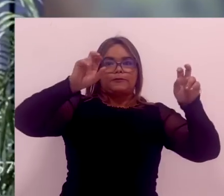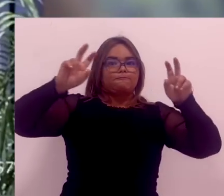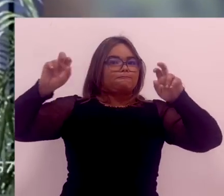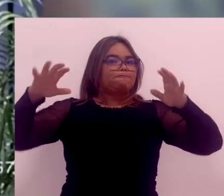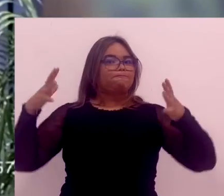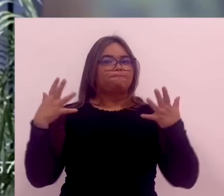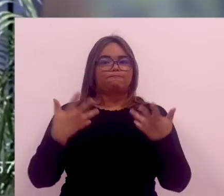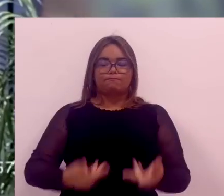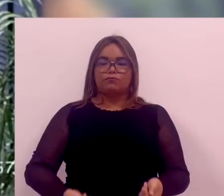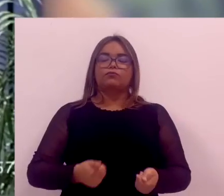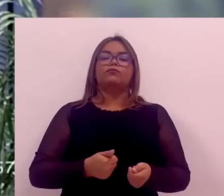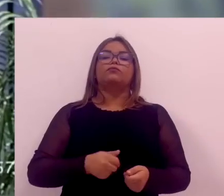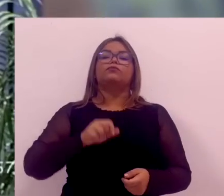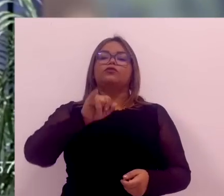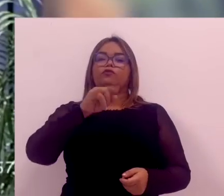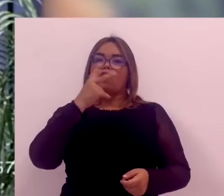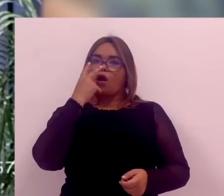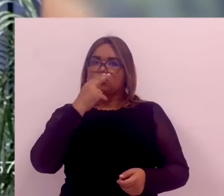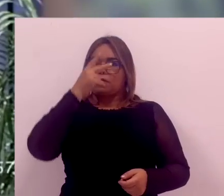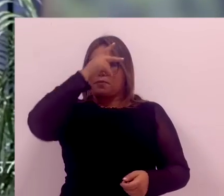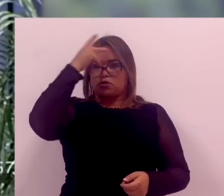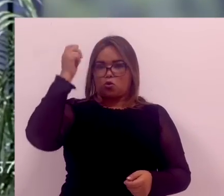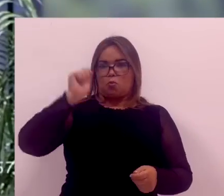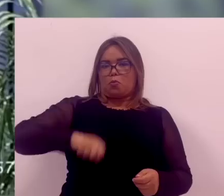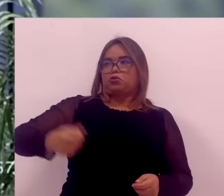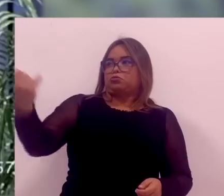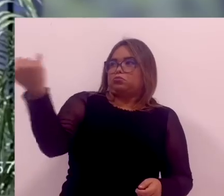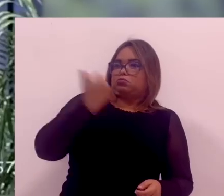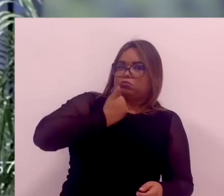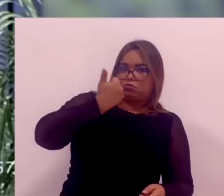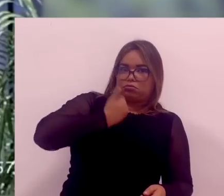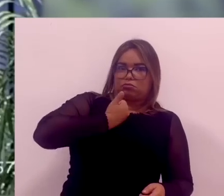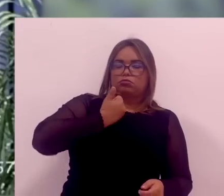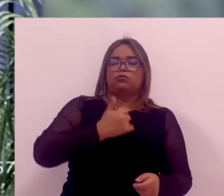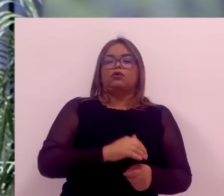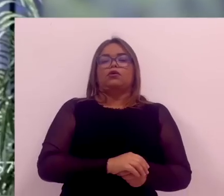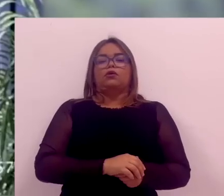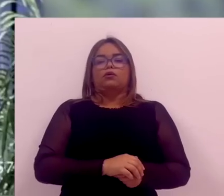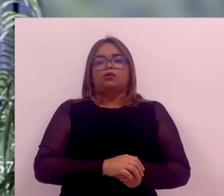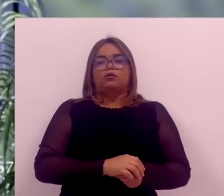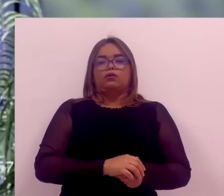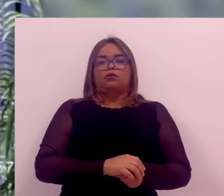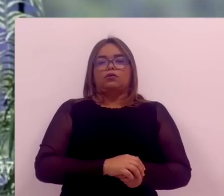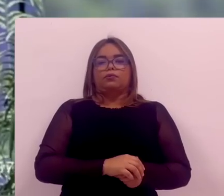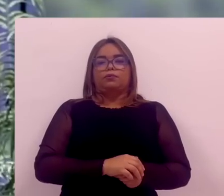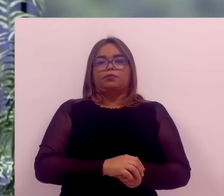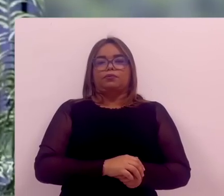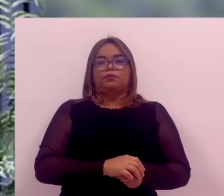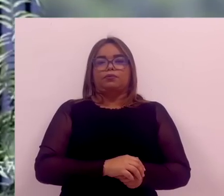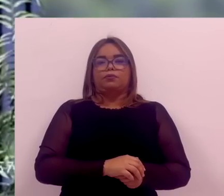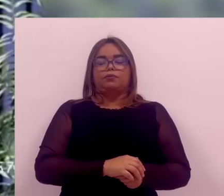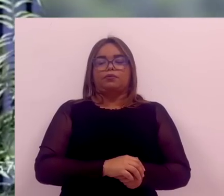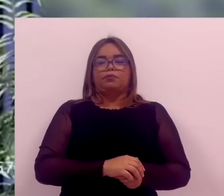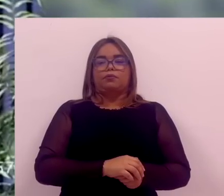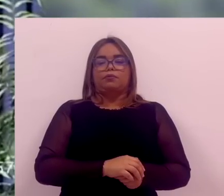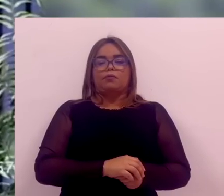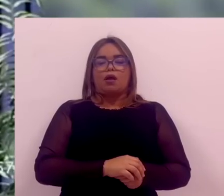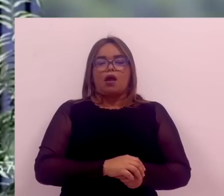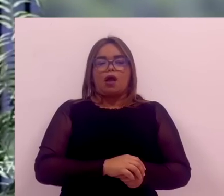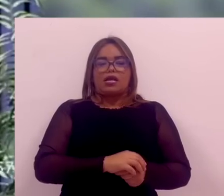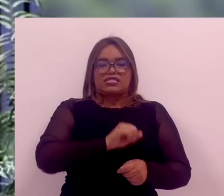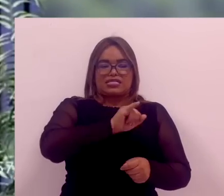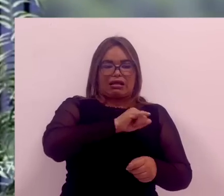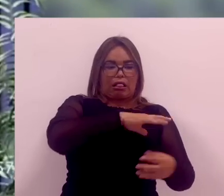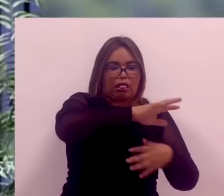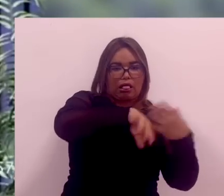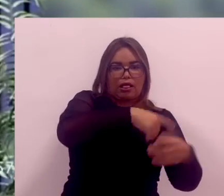palestras. Vai ser sobre um assunto fantástico. E se você acha que alguém pode me dizer que a ordem que sai do